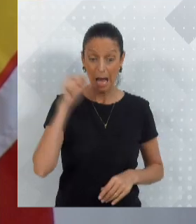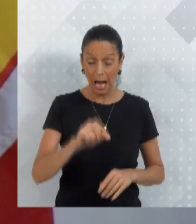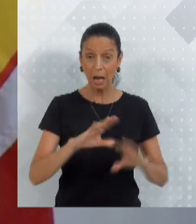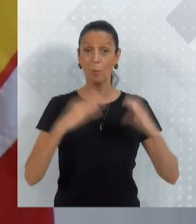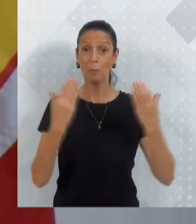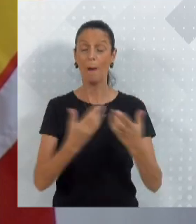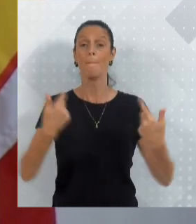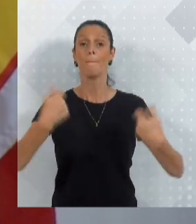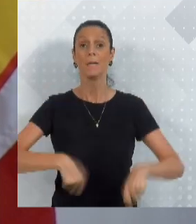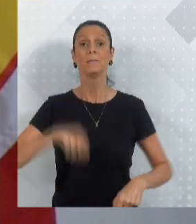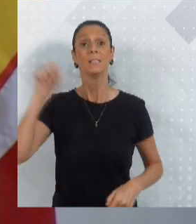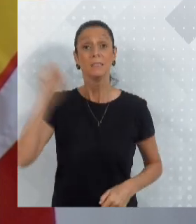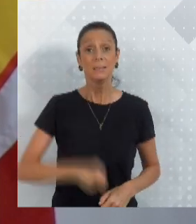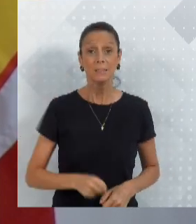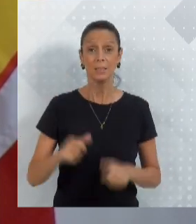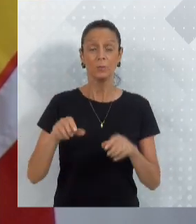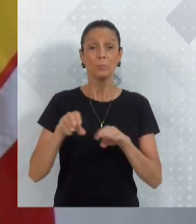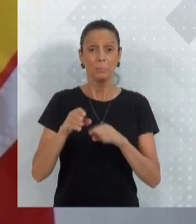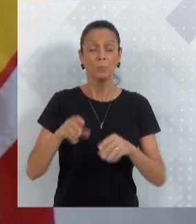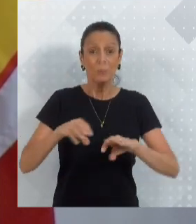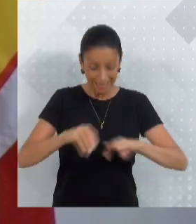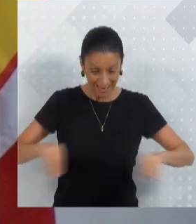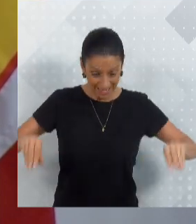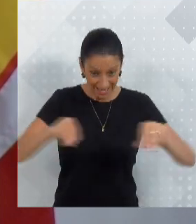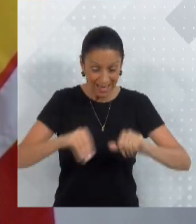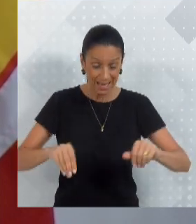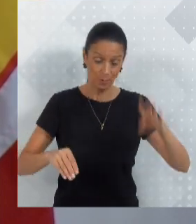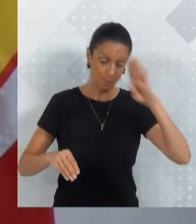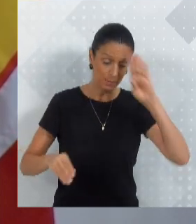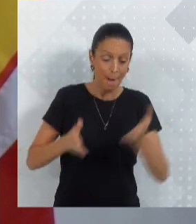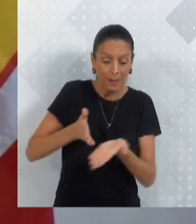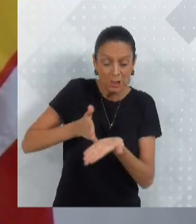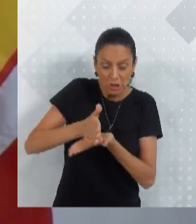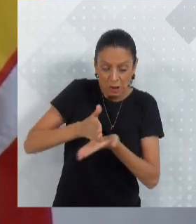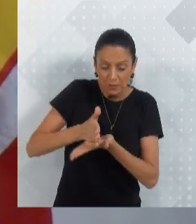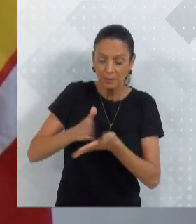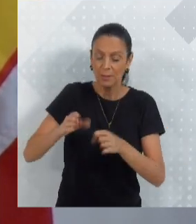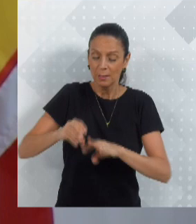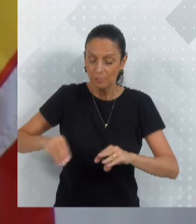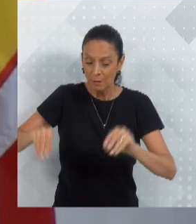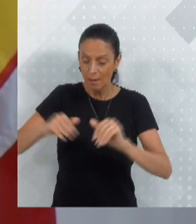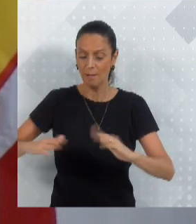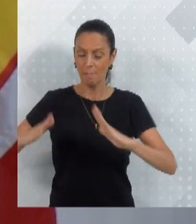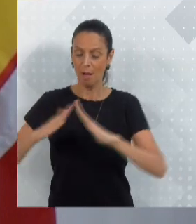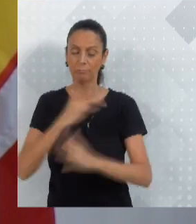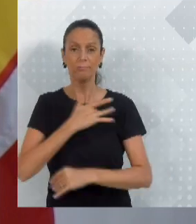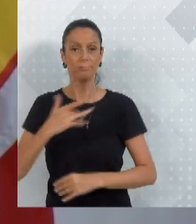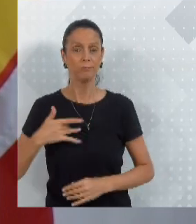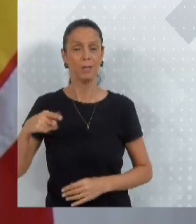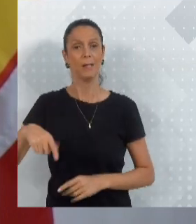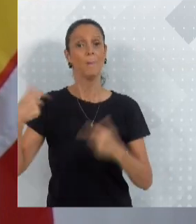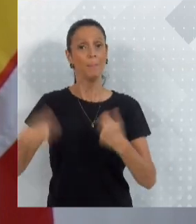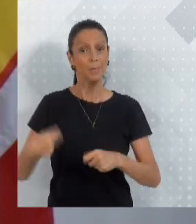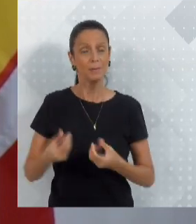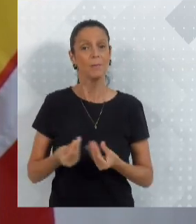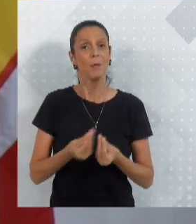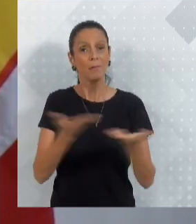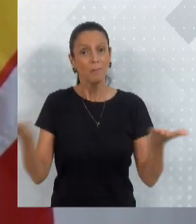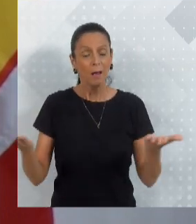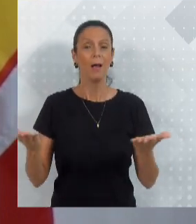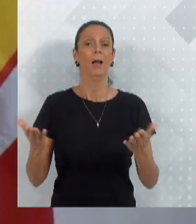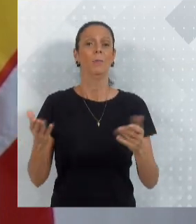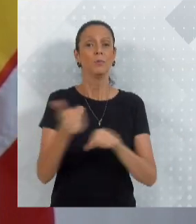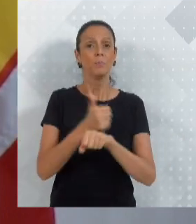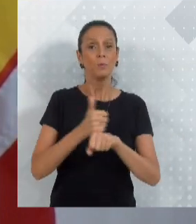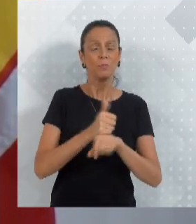sim, né, de uma unidade de saúde condizente para bem atender os usuários e também para dar condições dignas dos profissionais de saúde que